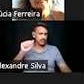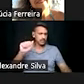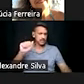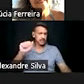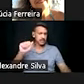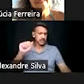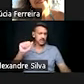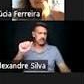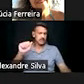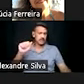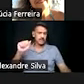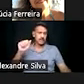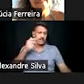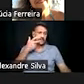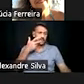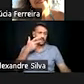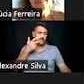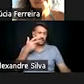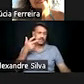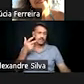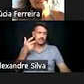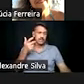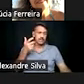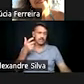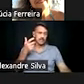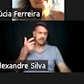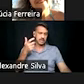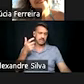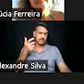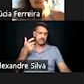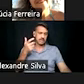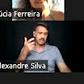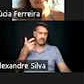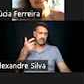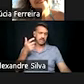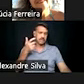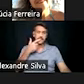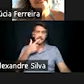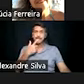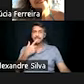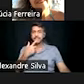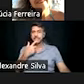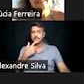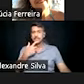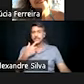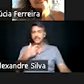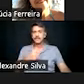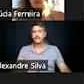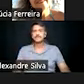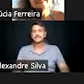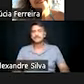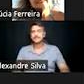do gabinete, do laboratório, mas há todo um grande grupo de pessoas que trabalham por trás